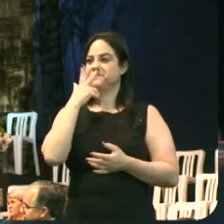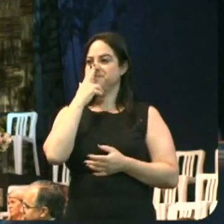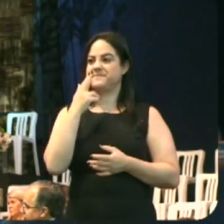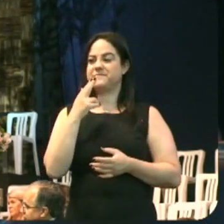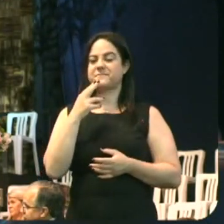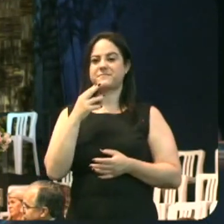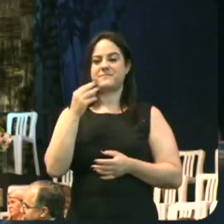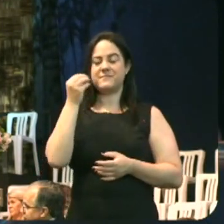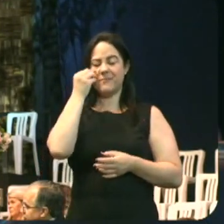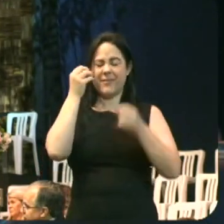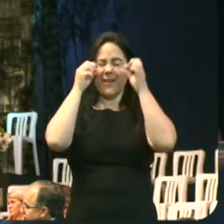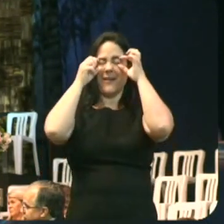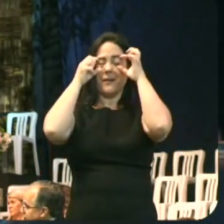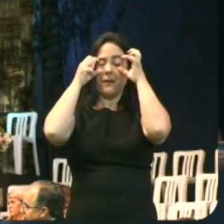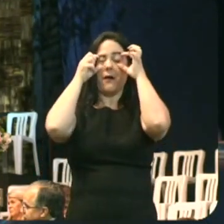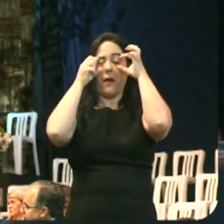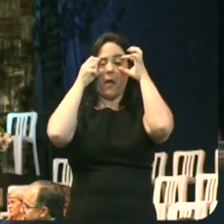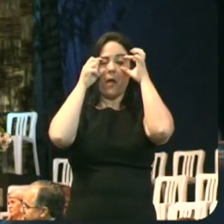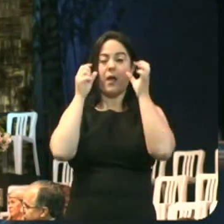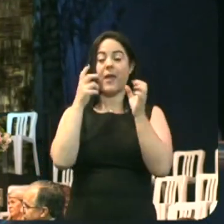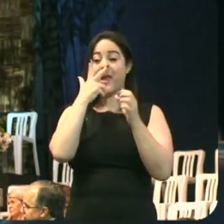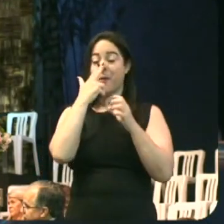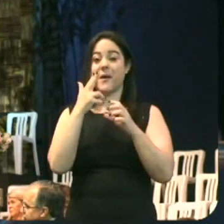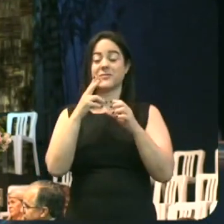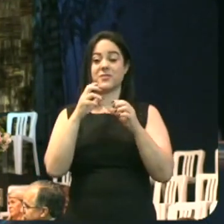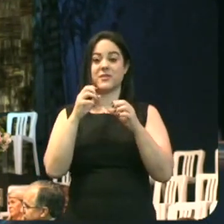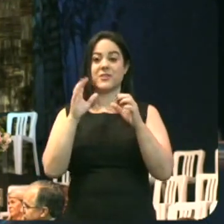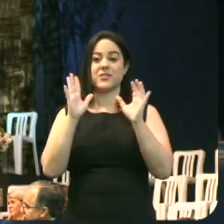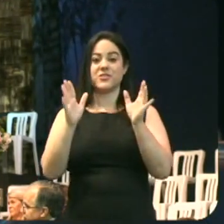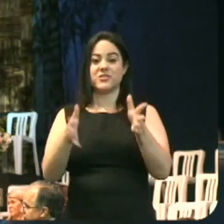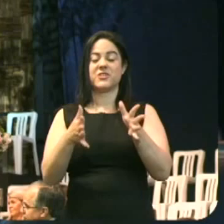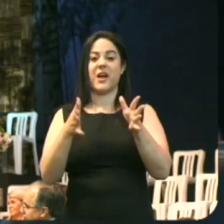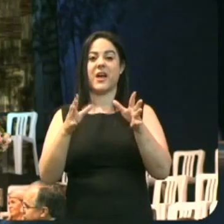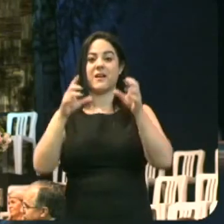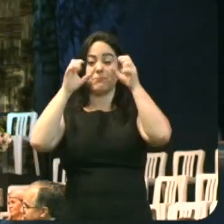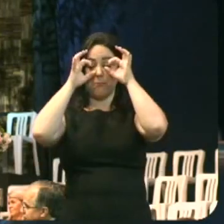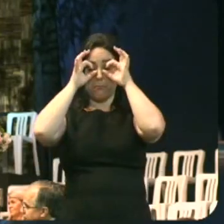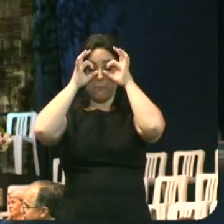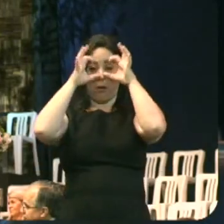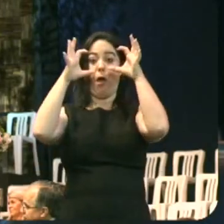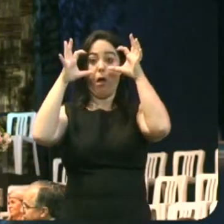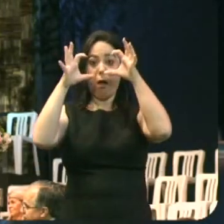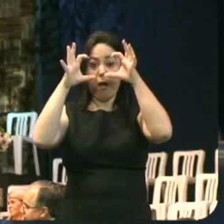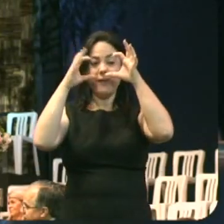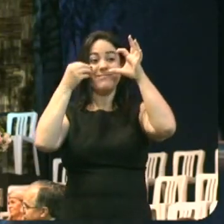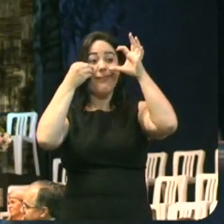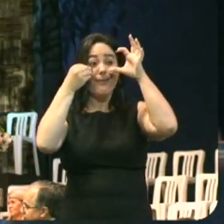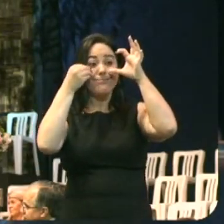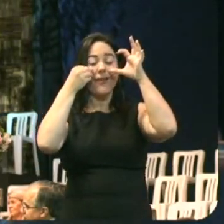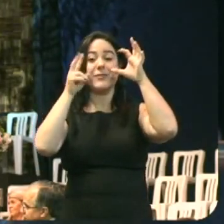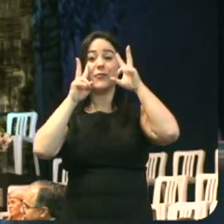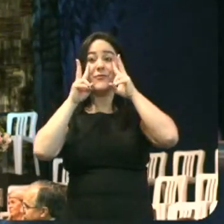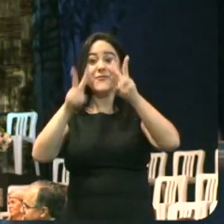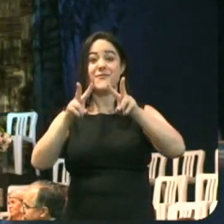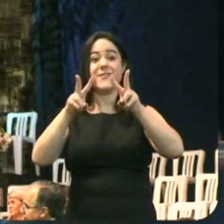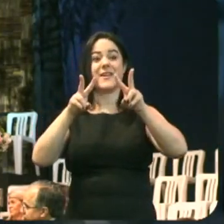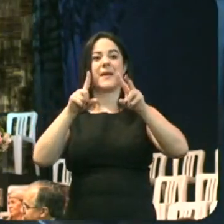tenta abrir o olho? Eu acho que a minha pupila já estava quase chegando no globo ocular branco aqui, de tão